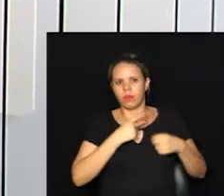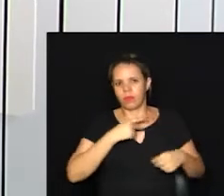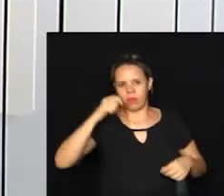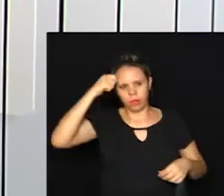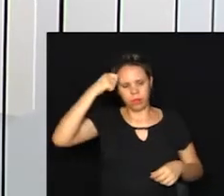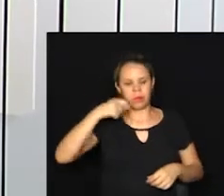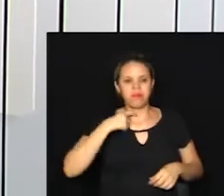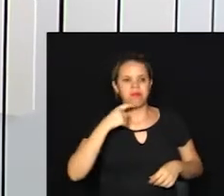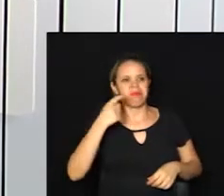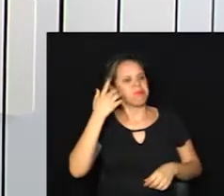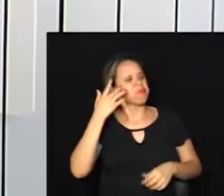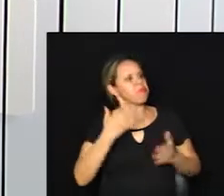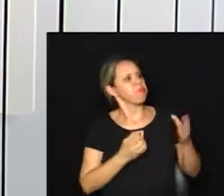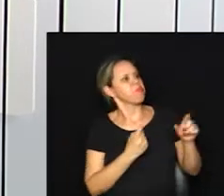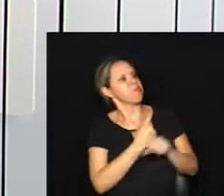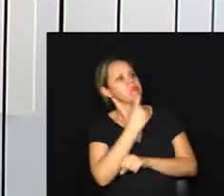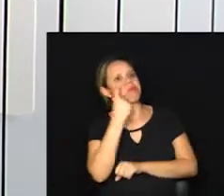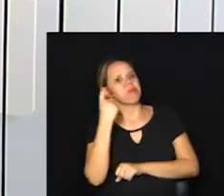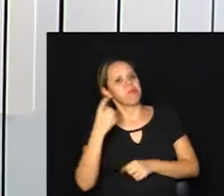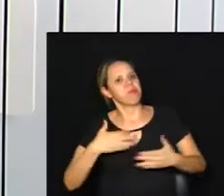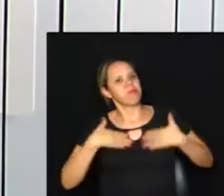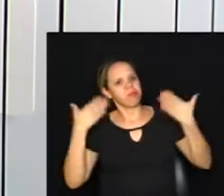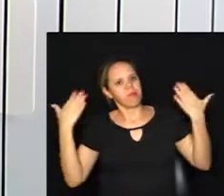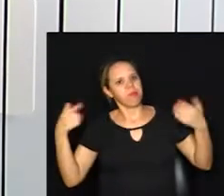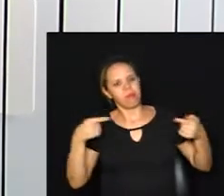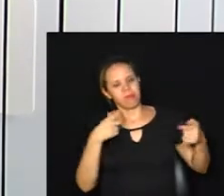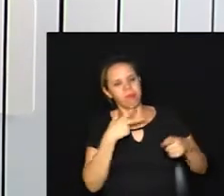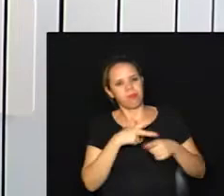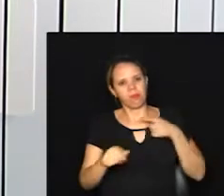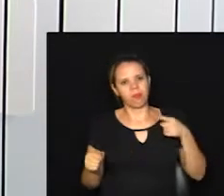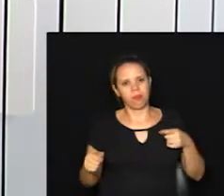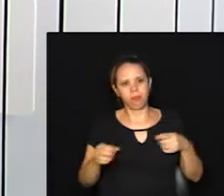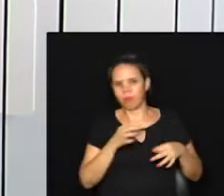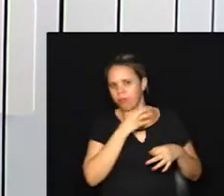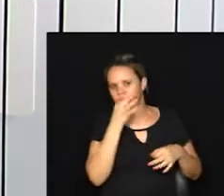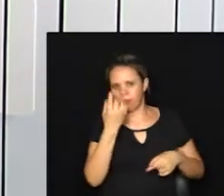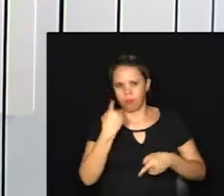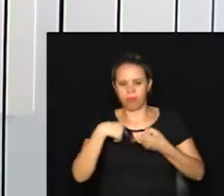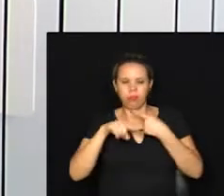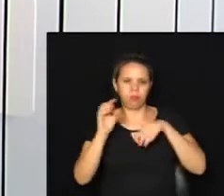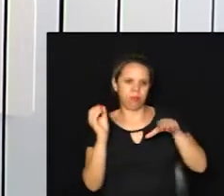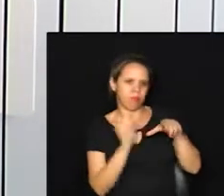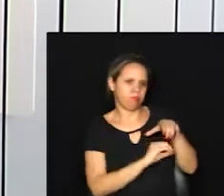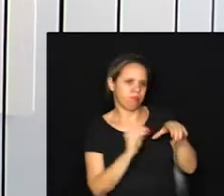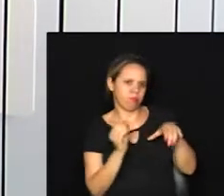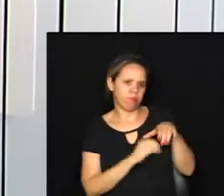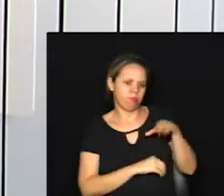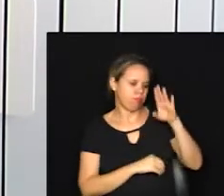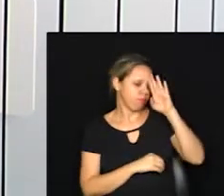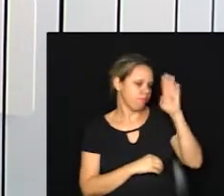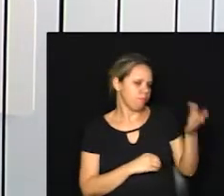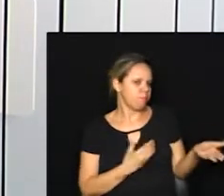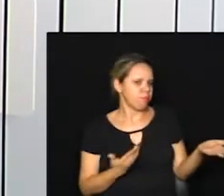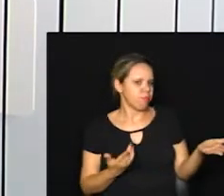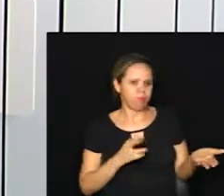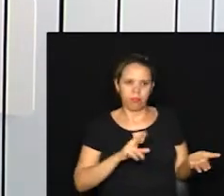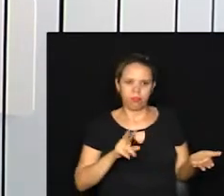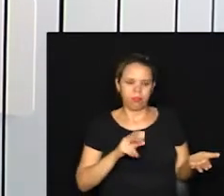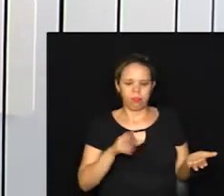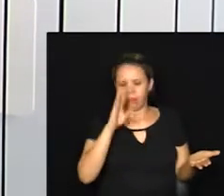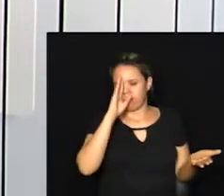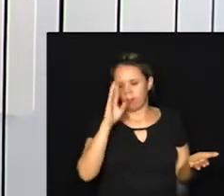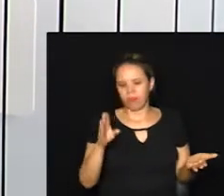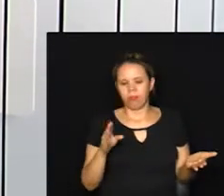ninguém esperava, de repente chegou o derby e ele foi muito bem, fez gol, se destacou, que não era o